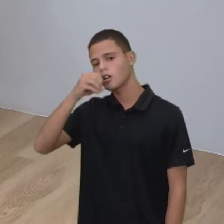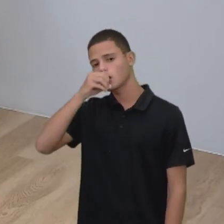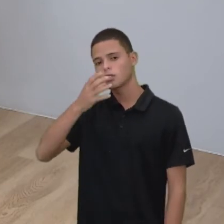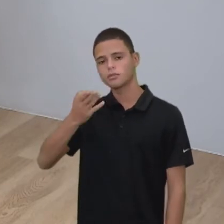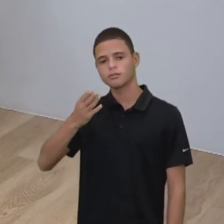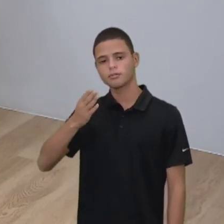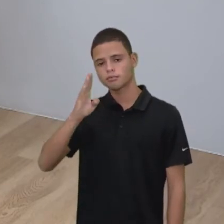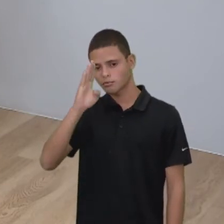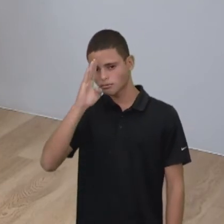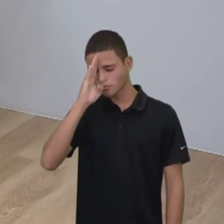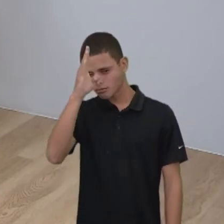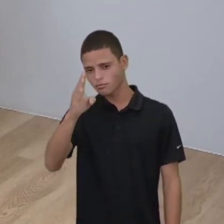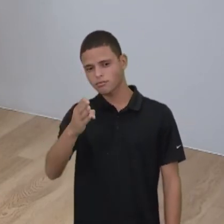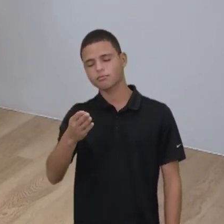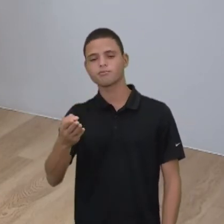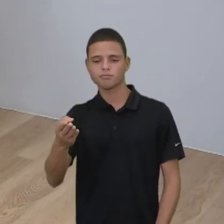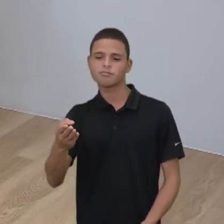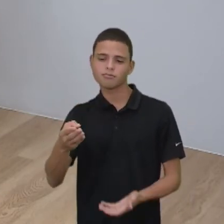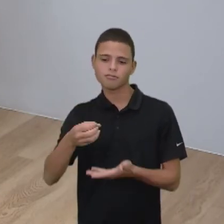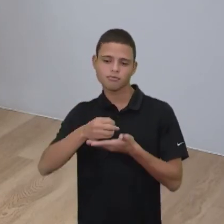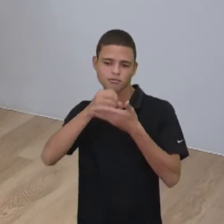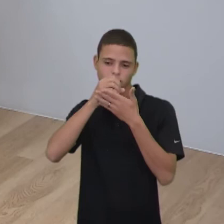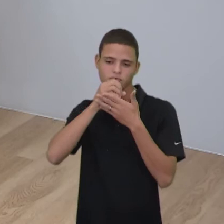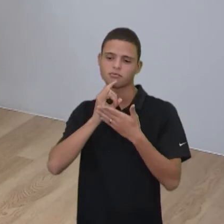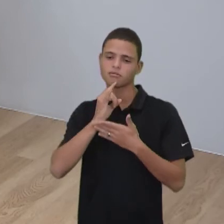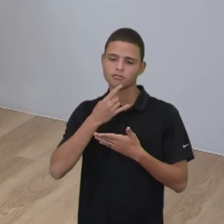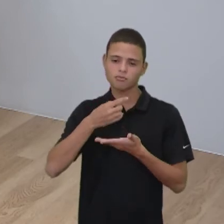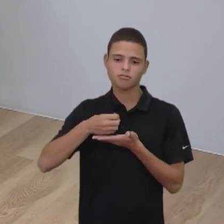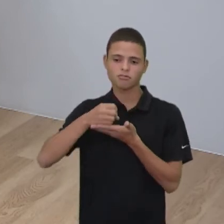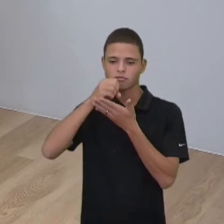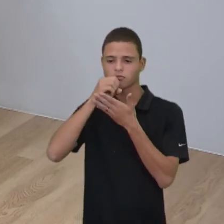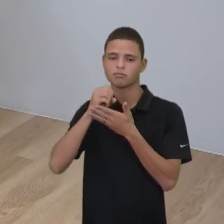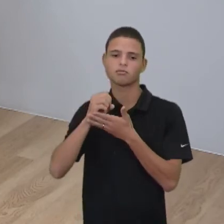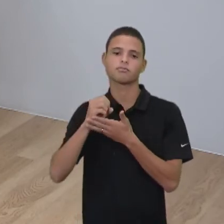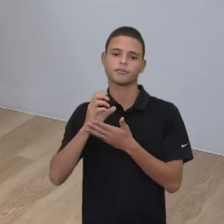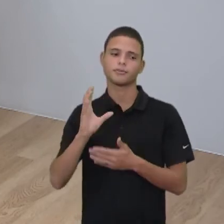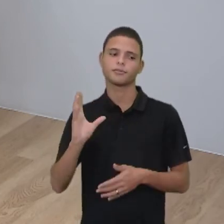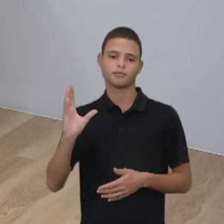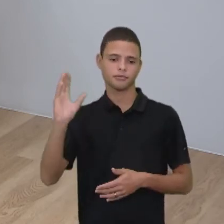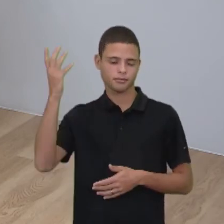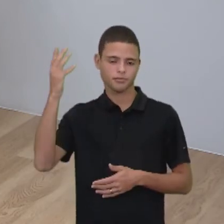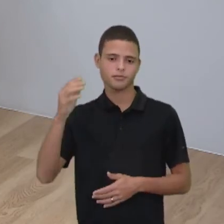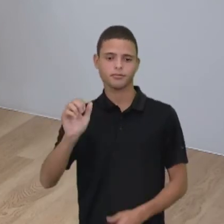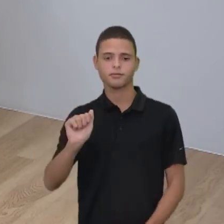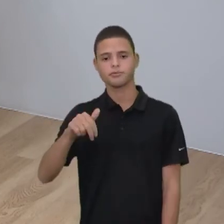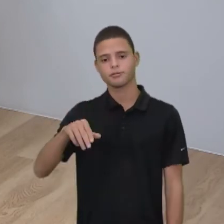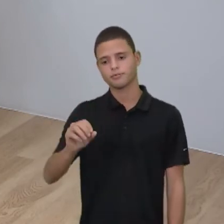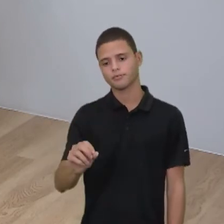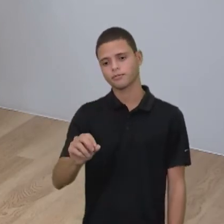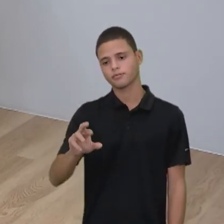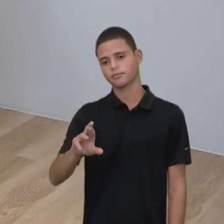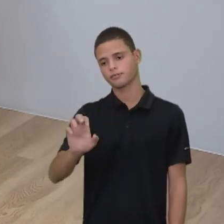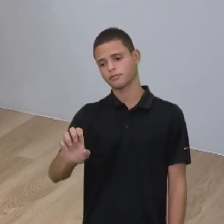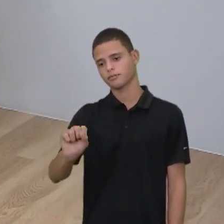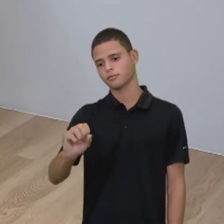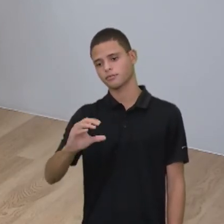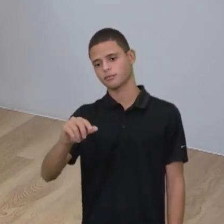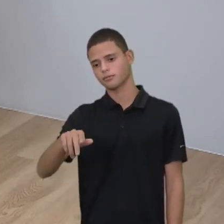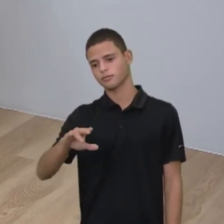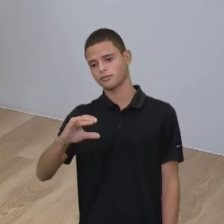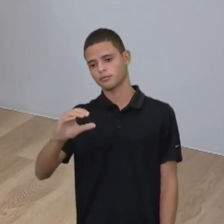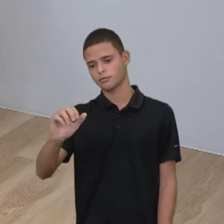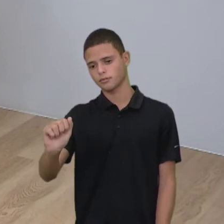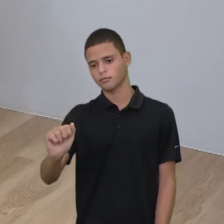com destilados, né? Aparecem também na forma de anorexia, que é chamada anorexia alcoólica. Então, tem